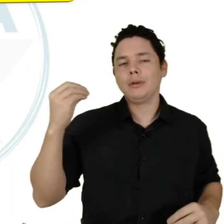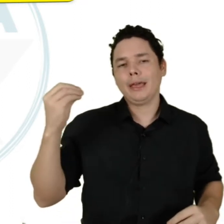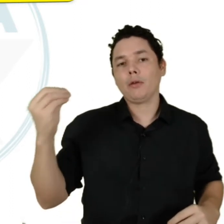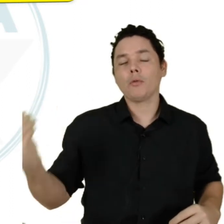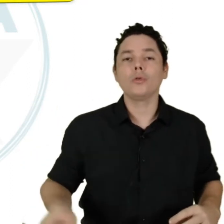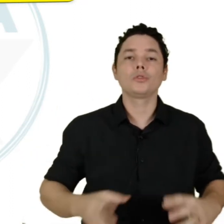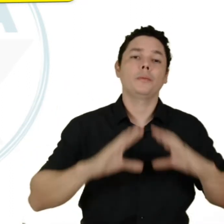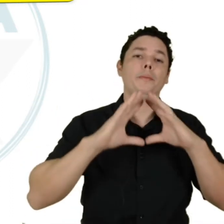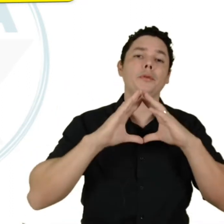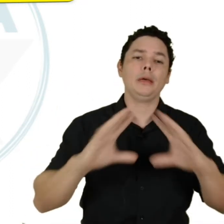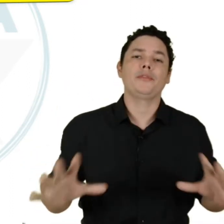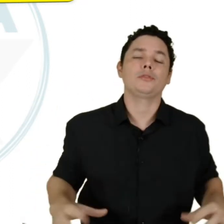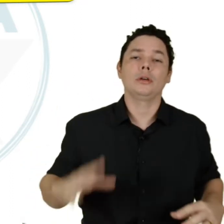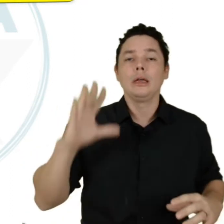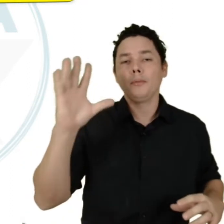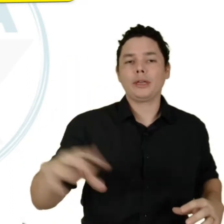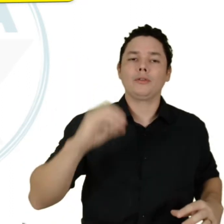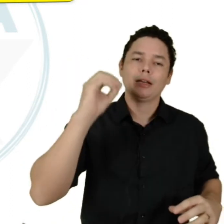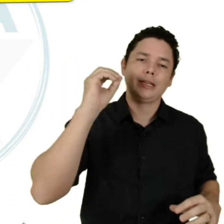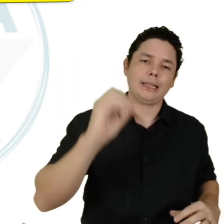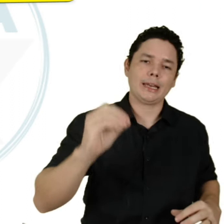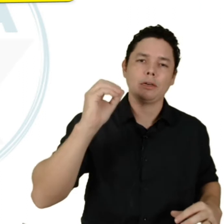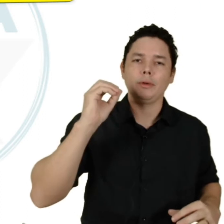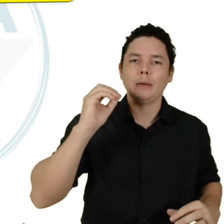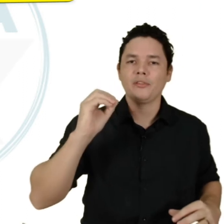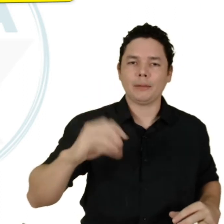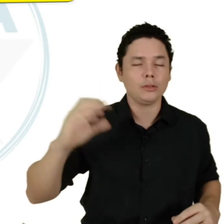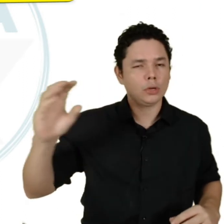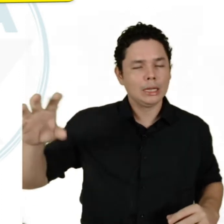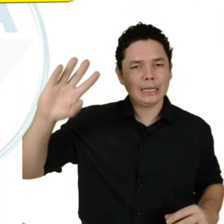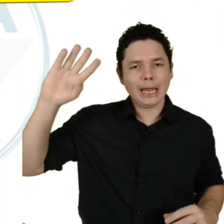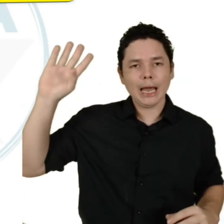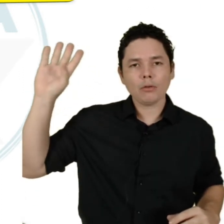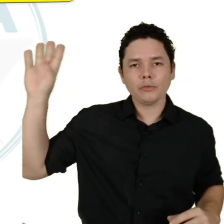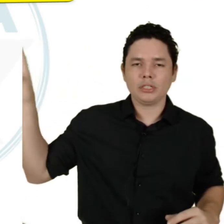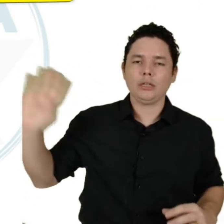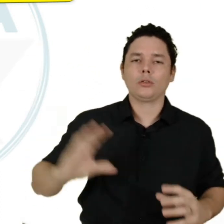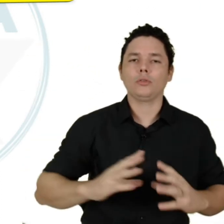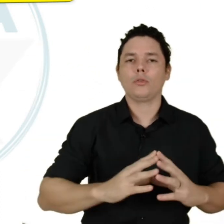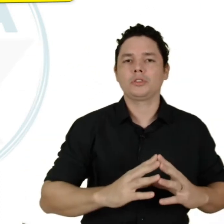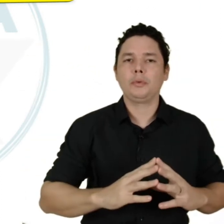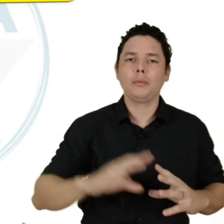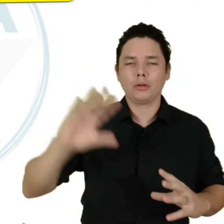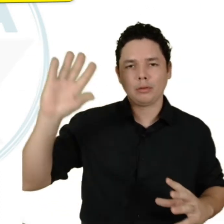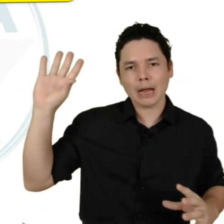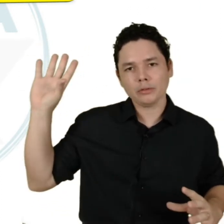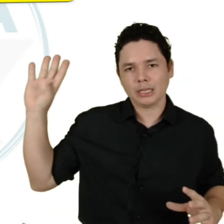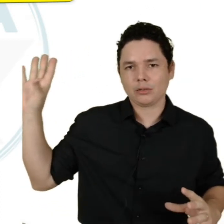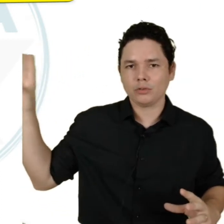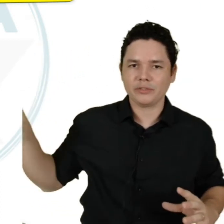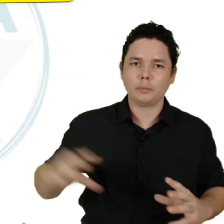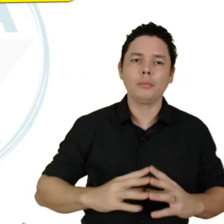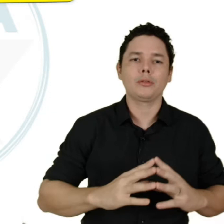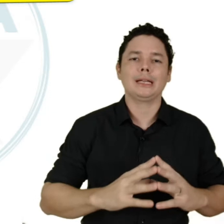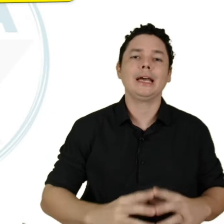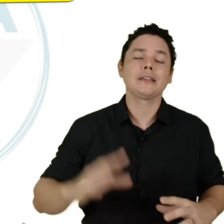habilitação em concurso. Por quê, professor? Porque no caso da reintegração e aproveitamento, lá quando você entrou no concurso público, lá quando você entrou